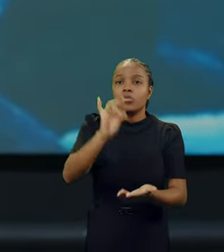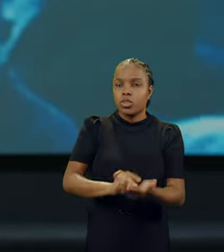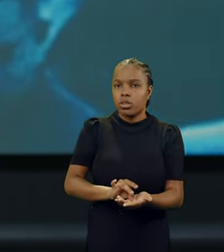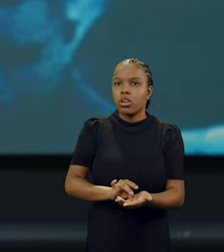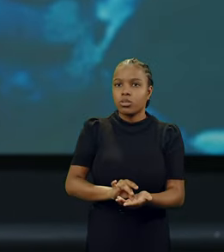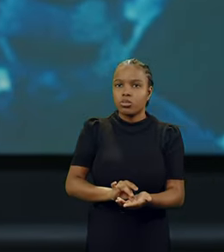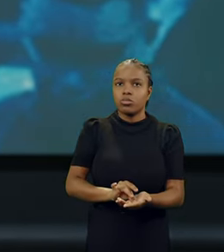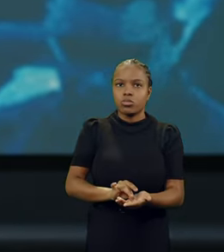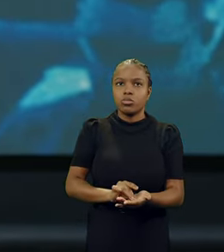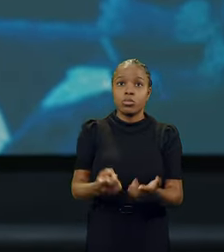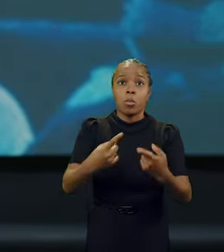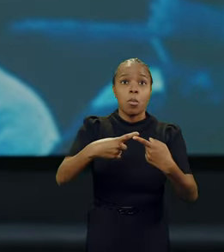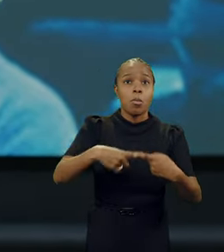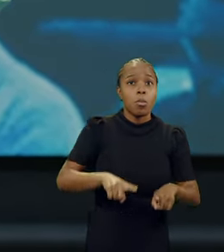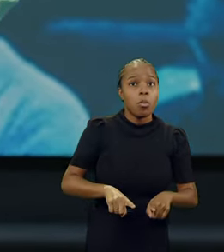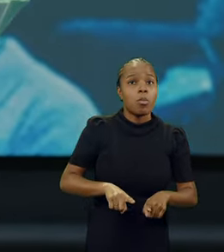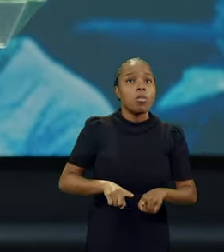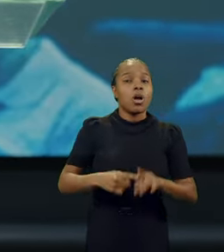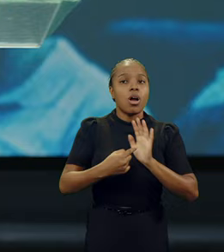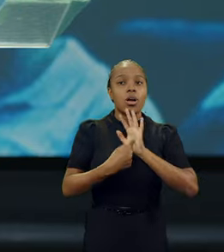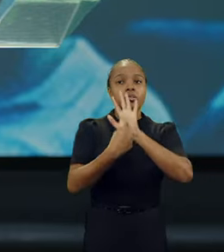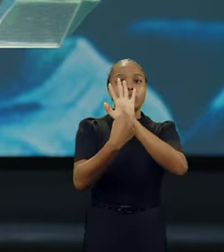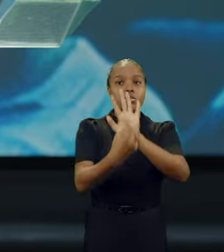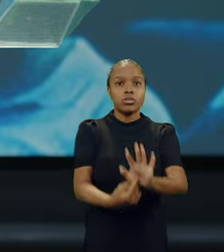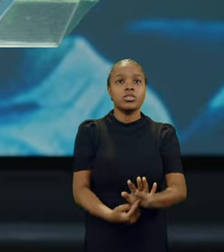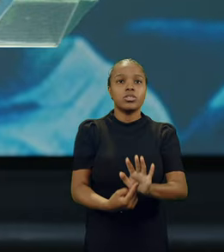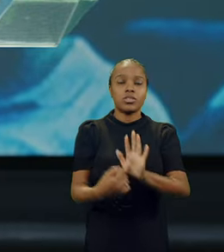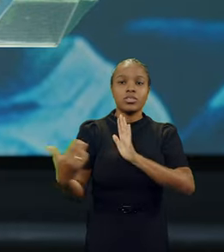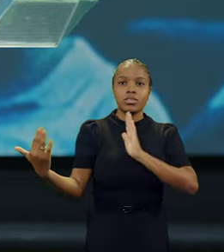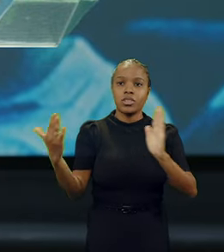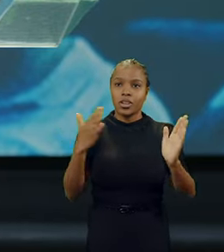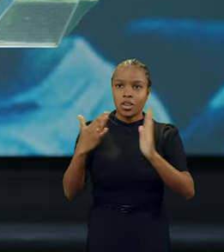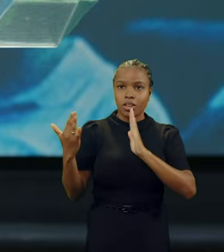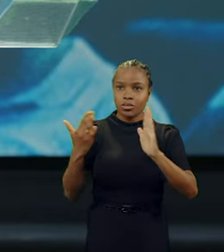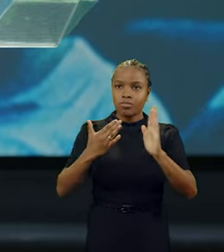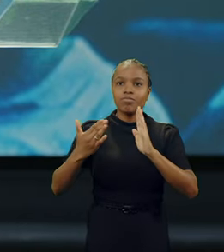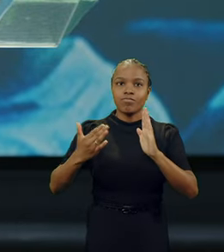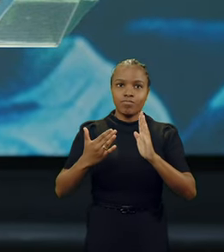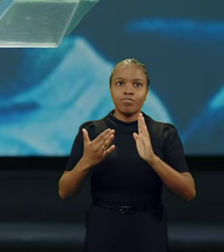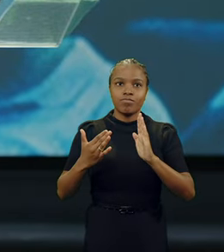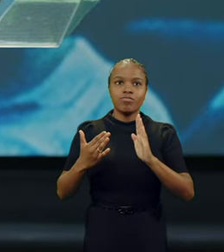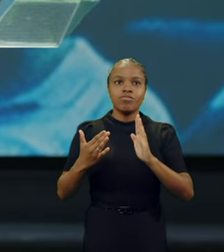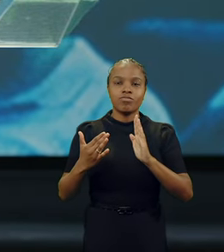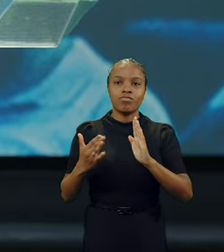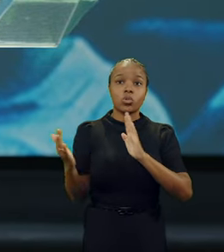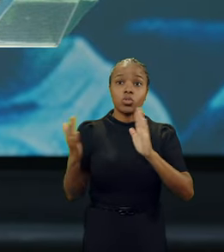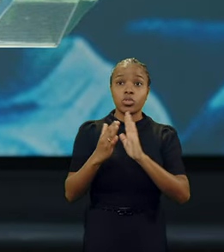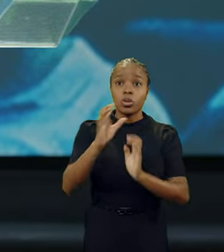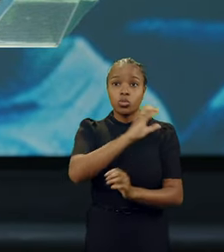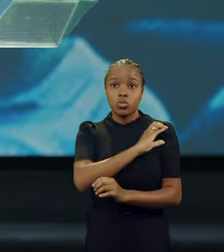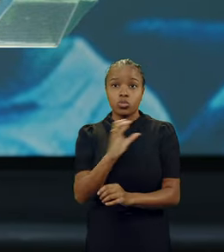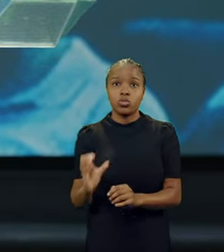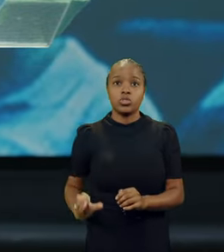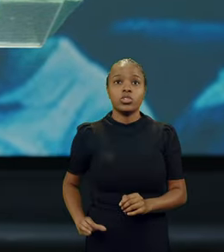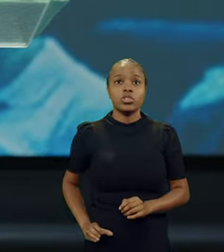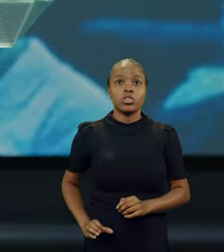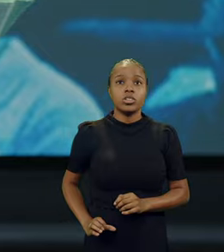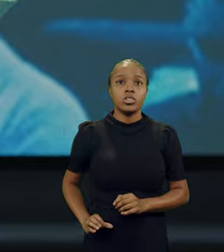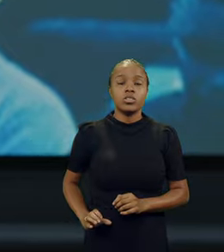realidade, mas manifestado nesses últimos tempos, ou seja, no tempo de Cristo, com